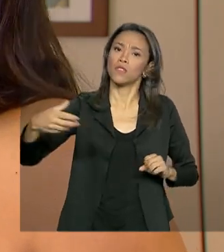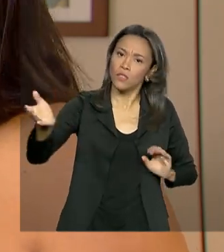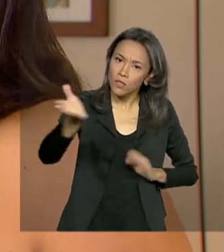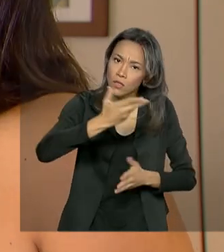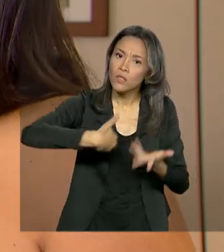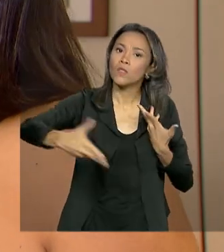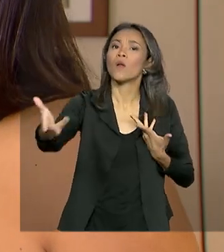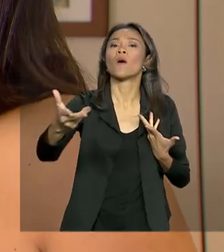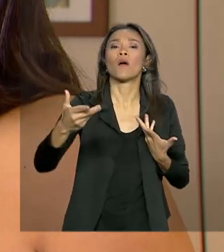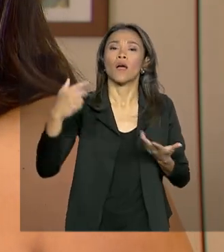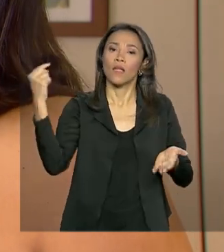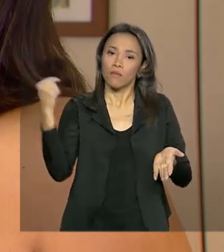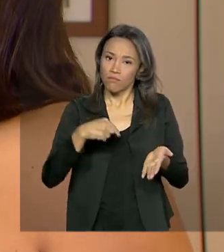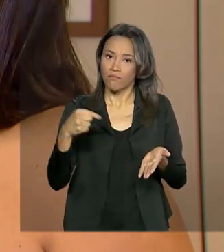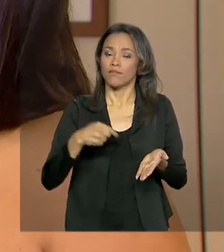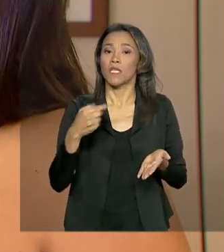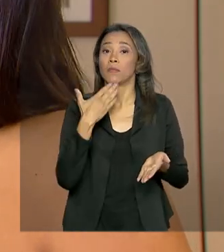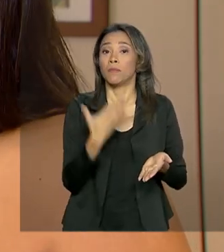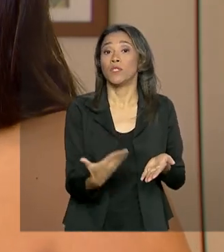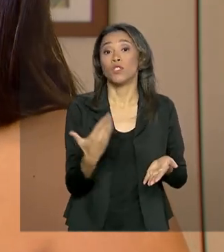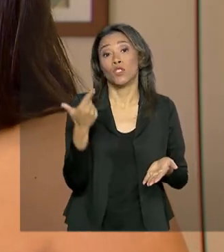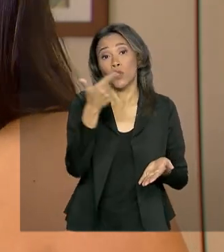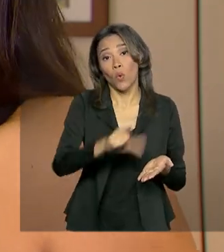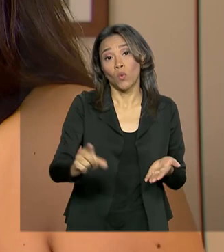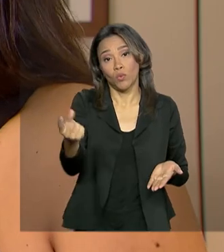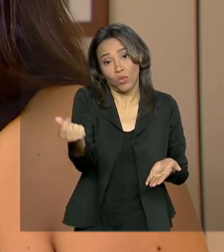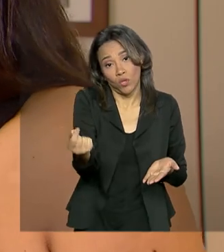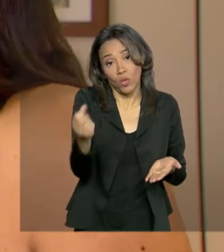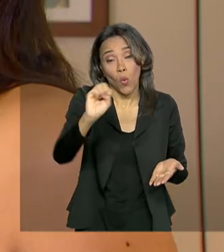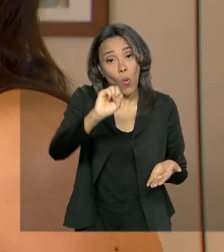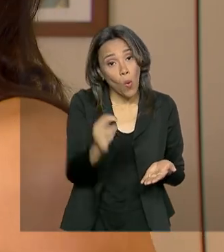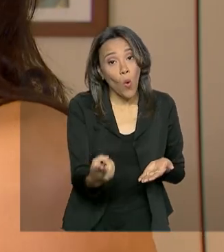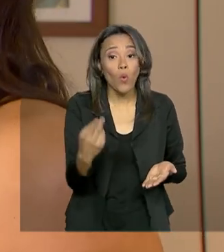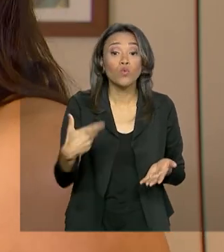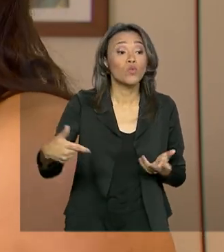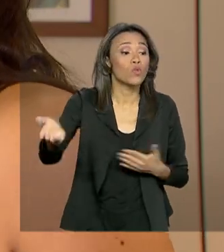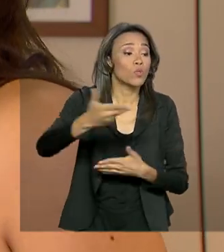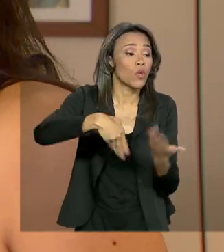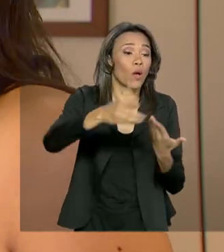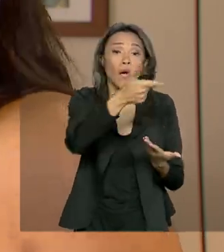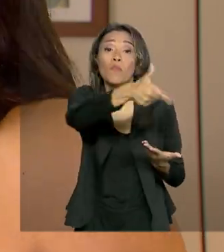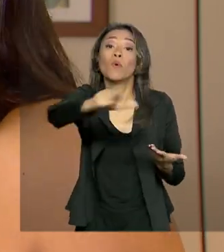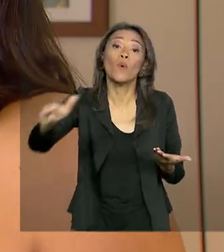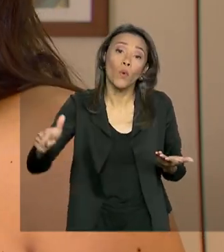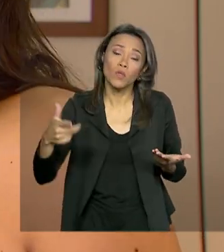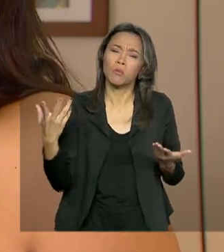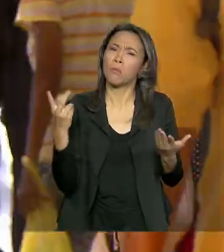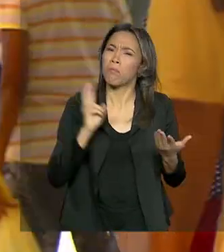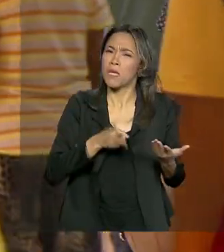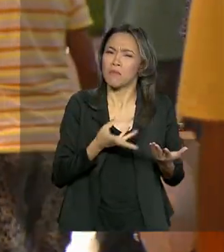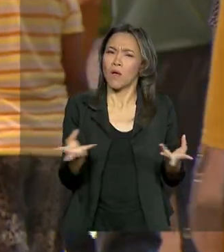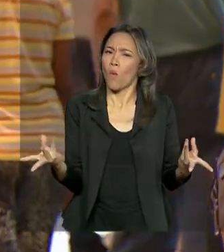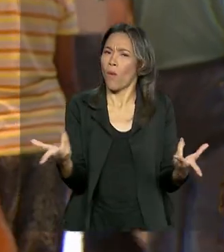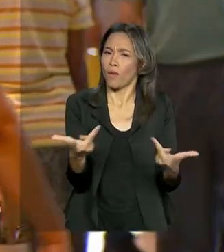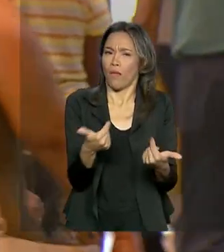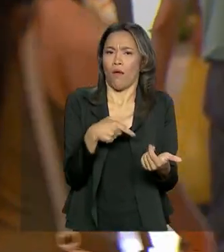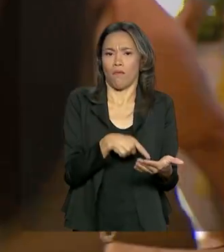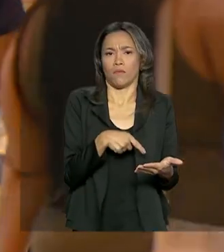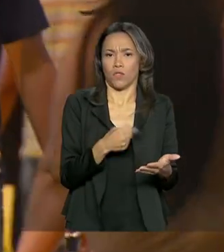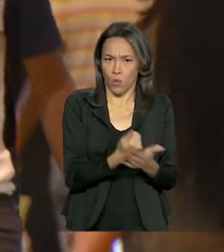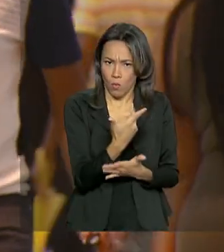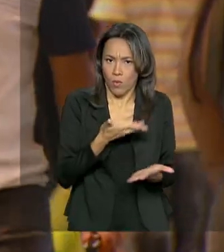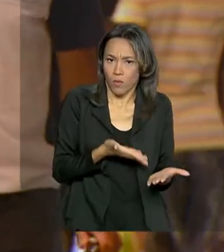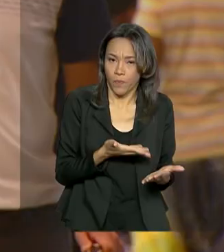devolução daquele produto e pedir o seu gênero novamente ou então requerer um outro produto da mesma qualidade o consumidor que tiver